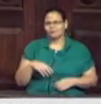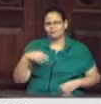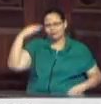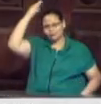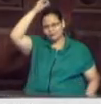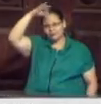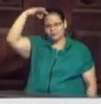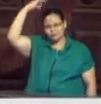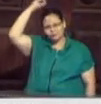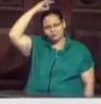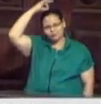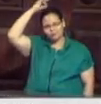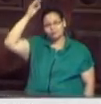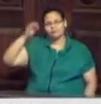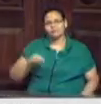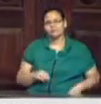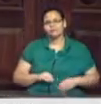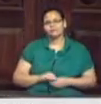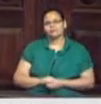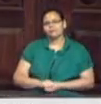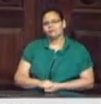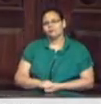Santo, do